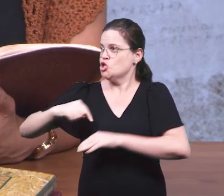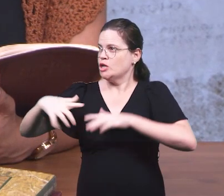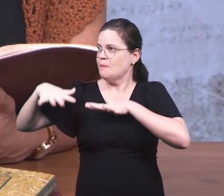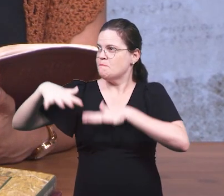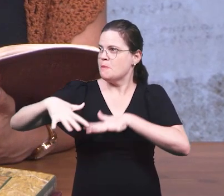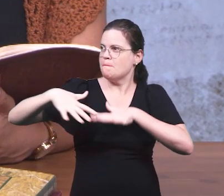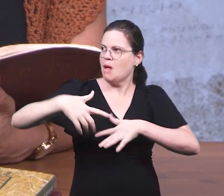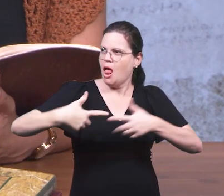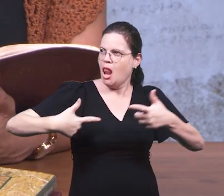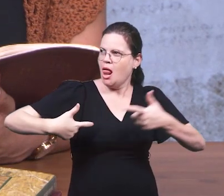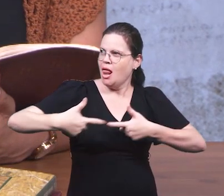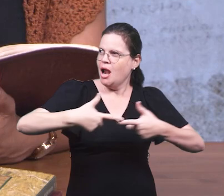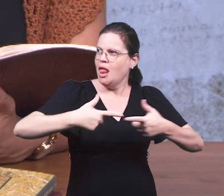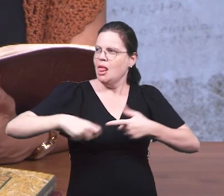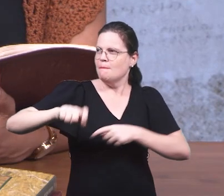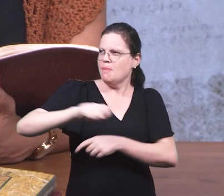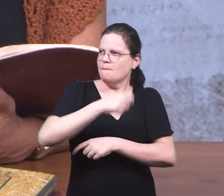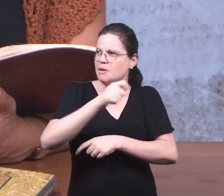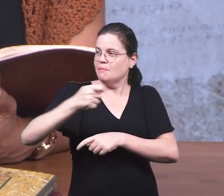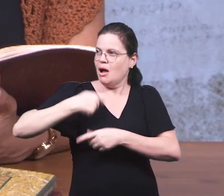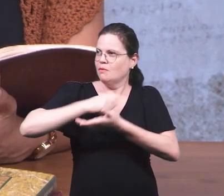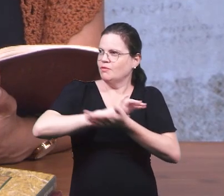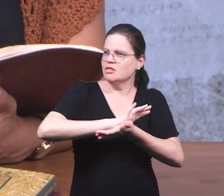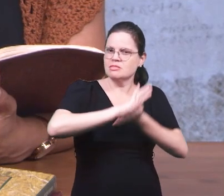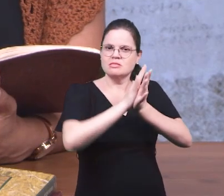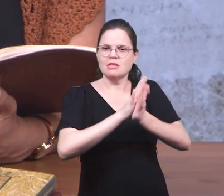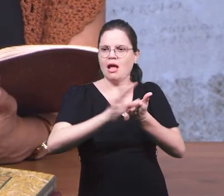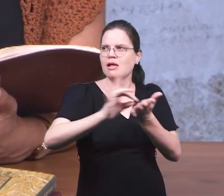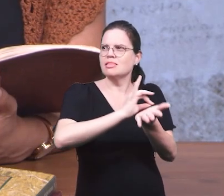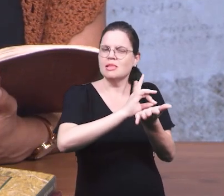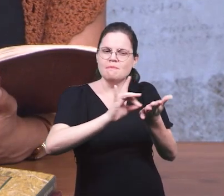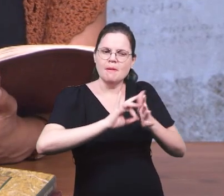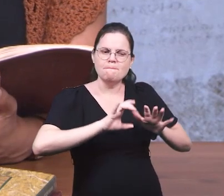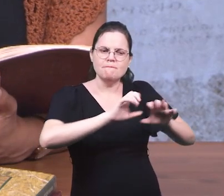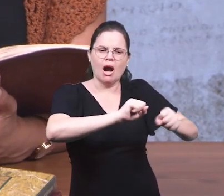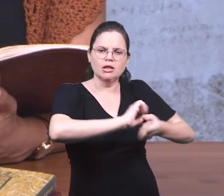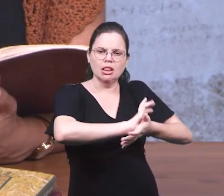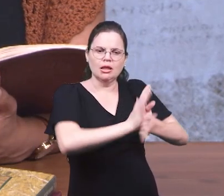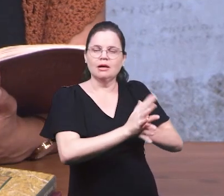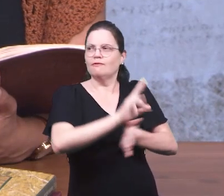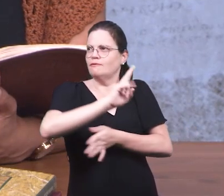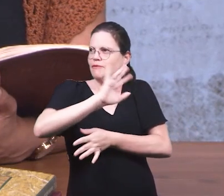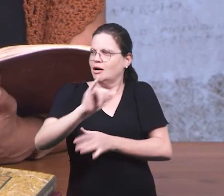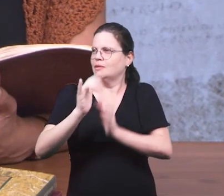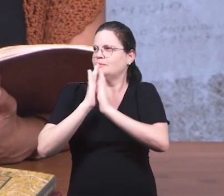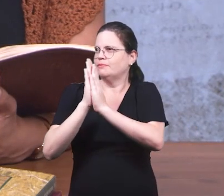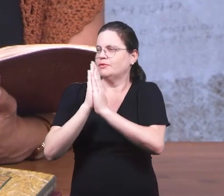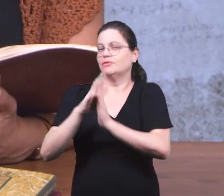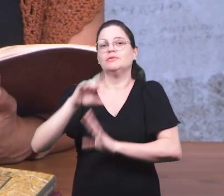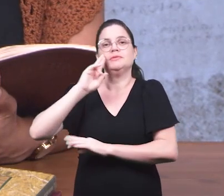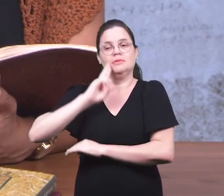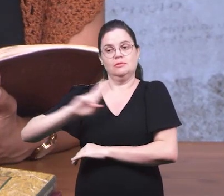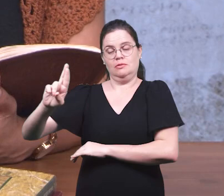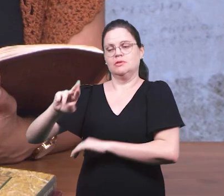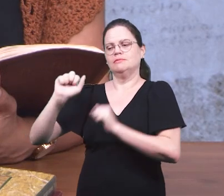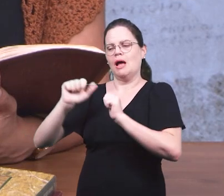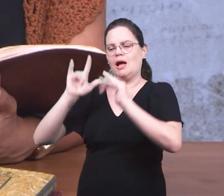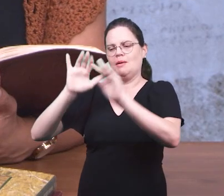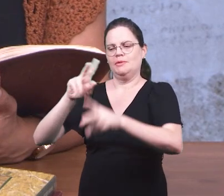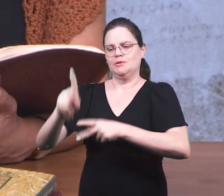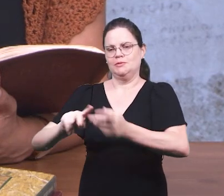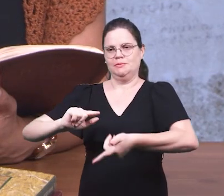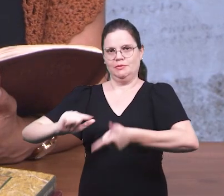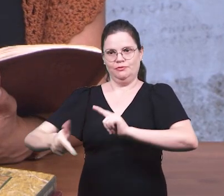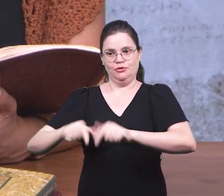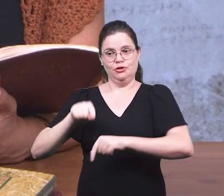minha mão, destruirei totalmente as suas cidades. O Senhor, pois, ouviu a voz de Israel